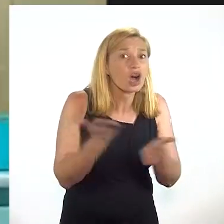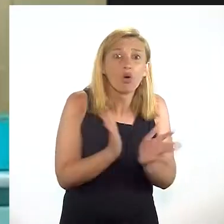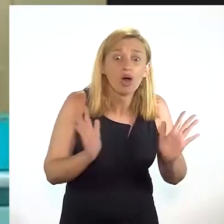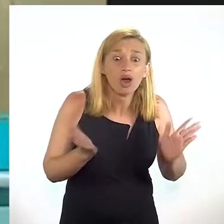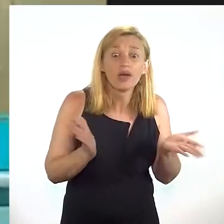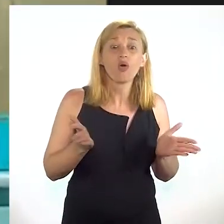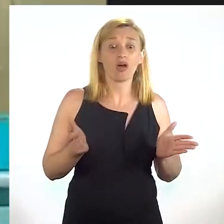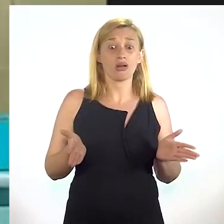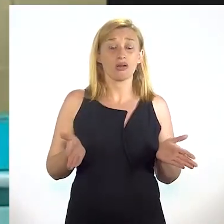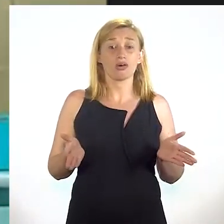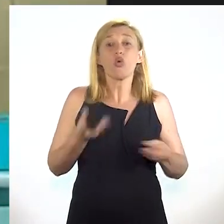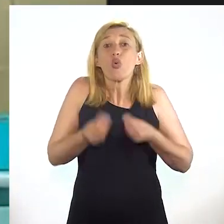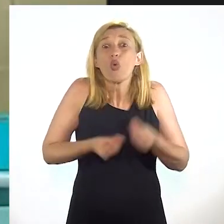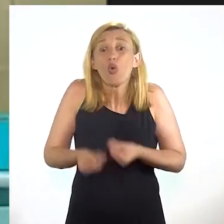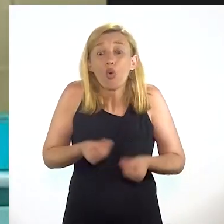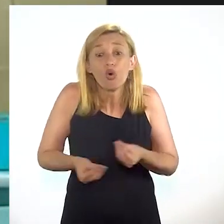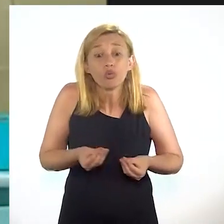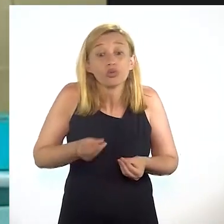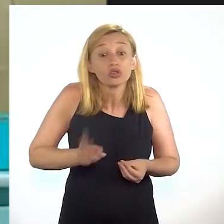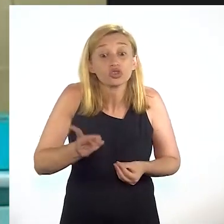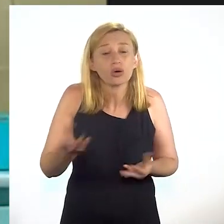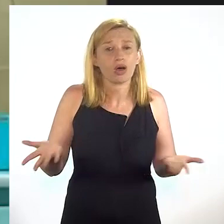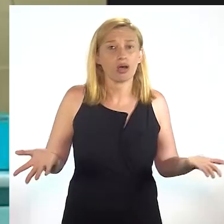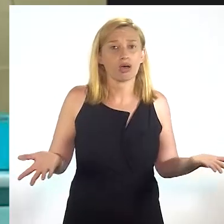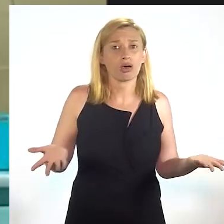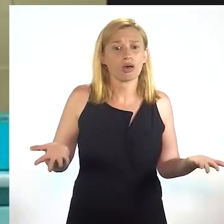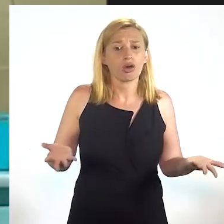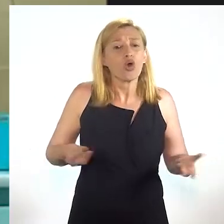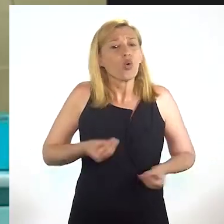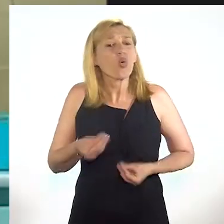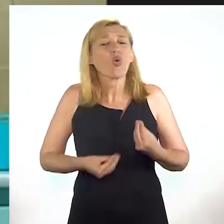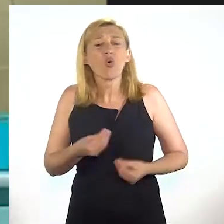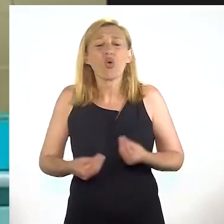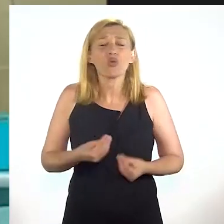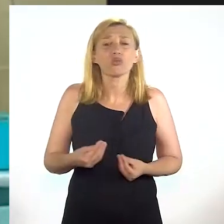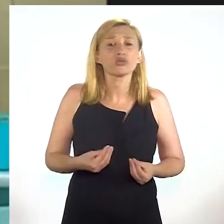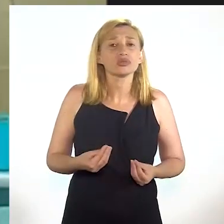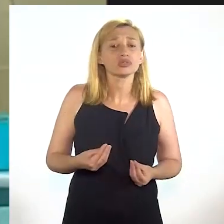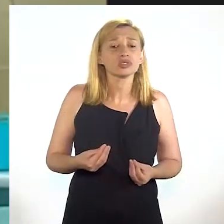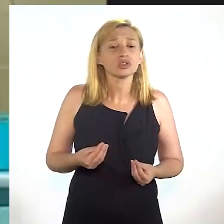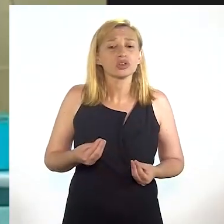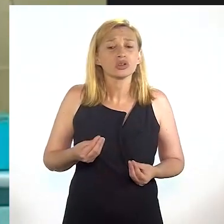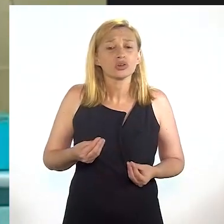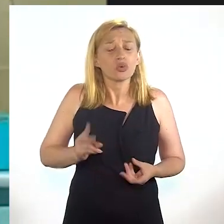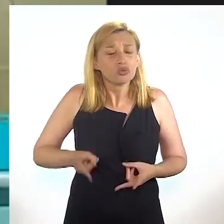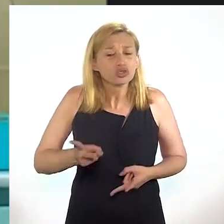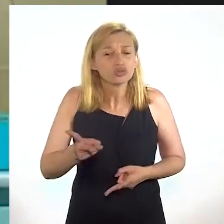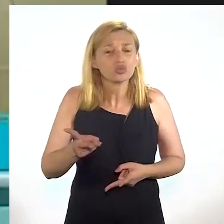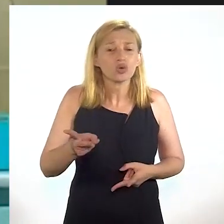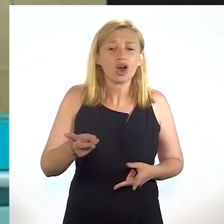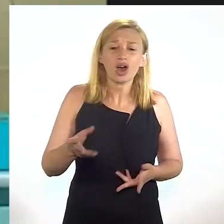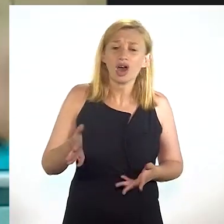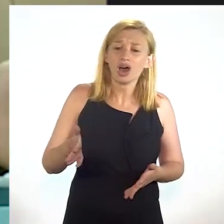repente, parou tudo. E agora? Como eu vou me manter? como eu